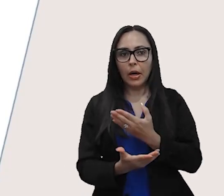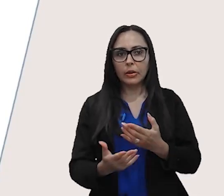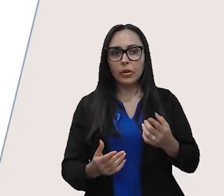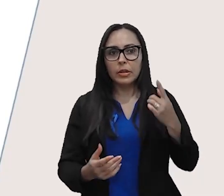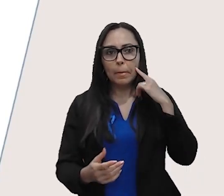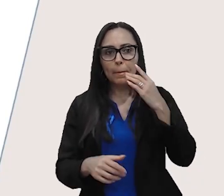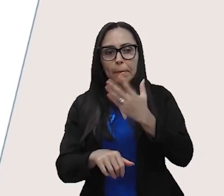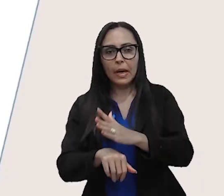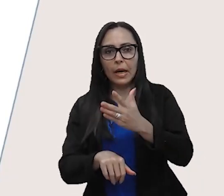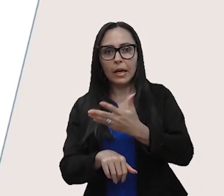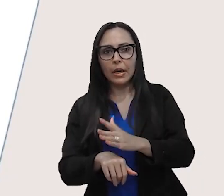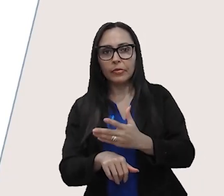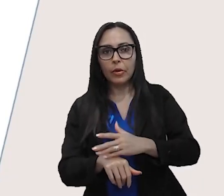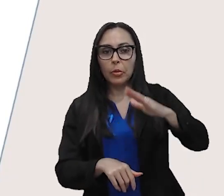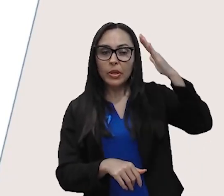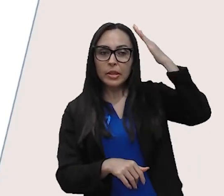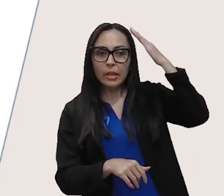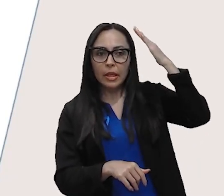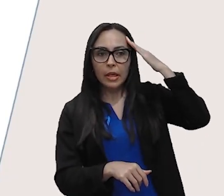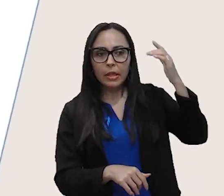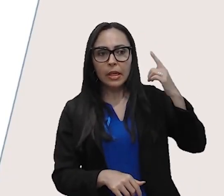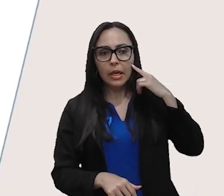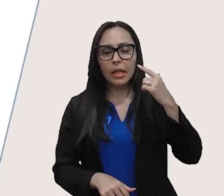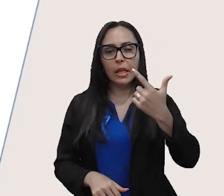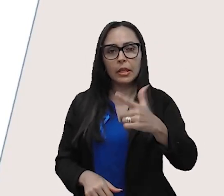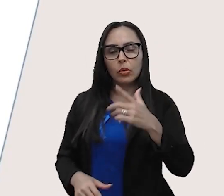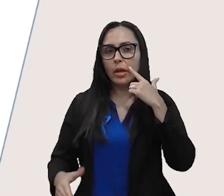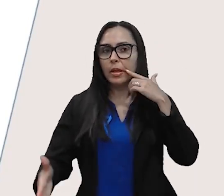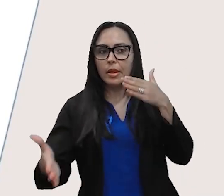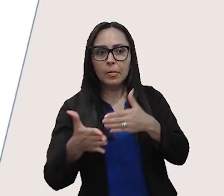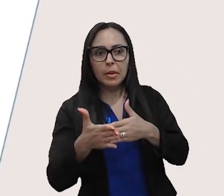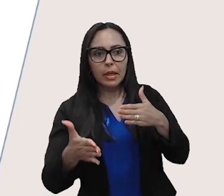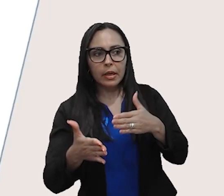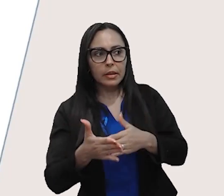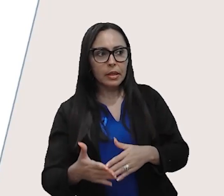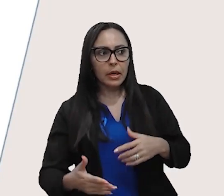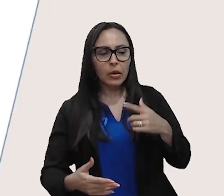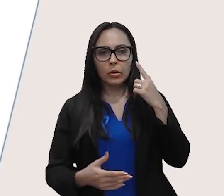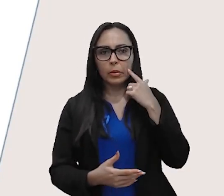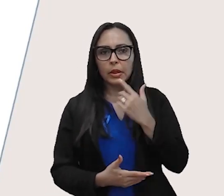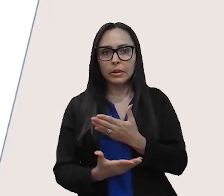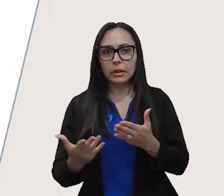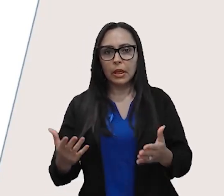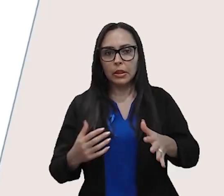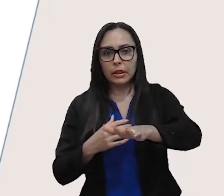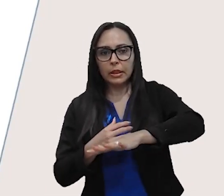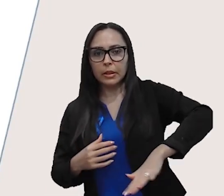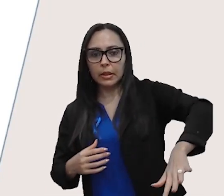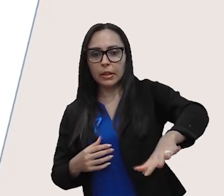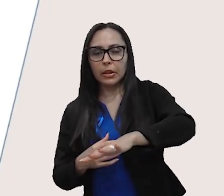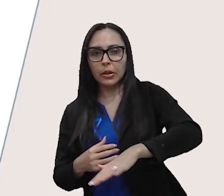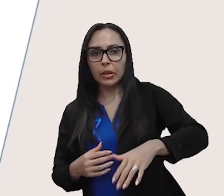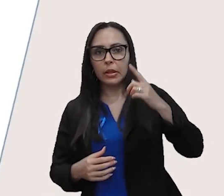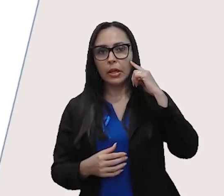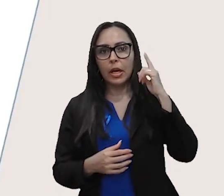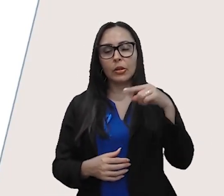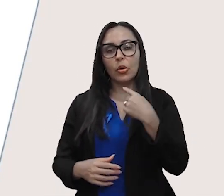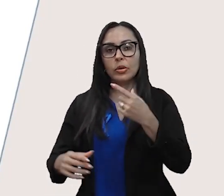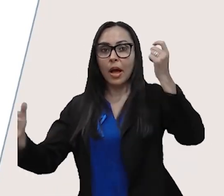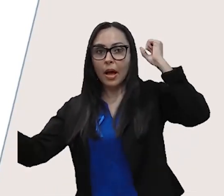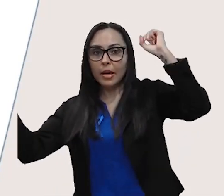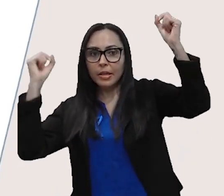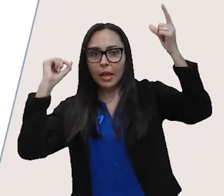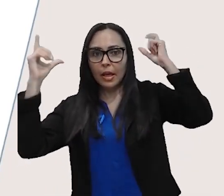branca que a gente vai entender que ela não tem limitação para a direita, para a esquerda, para cima, para baixo. Isso aí é a nossa ideia